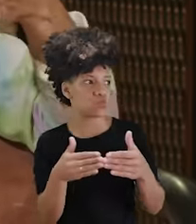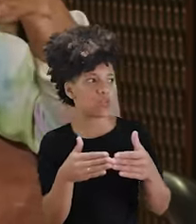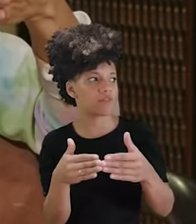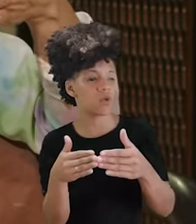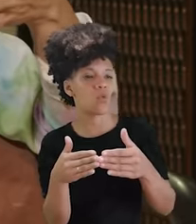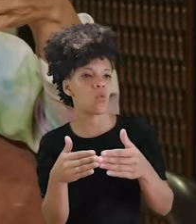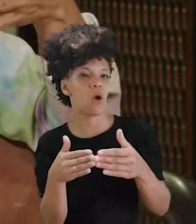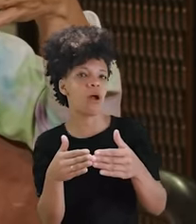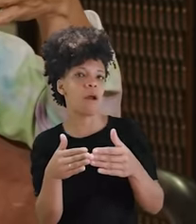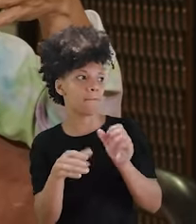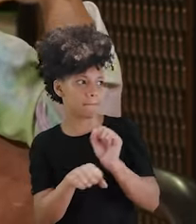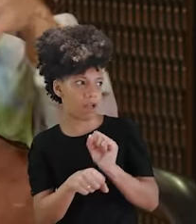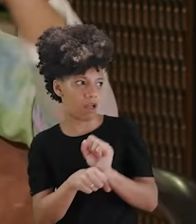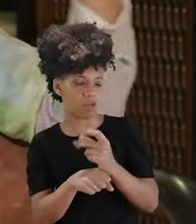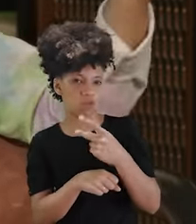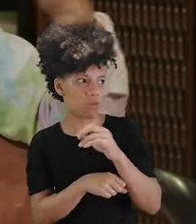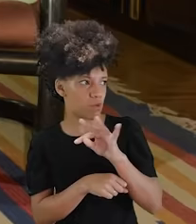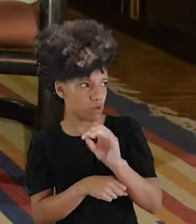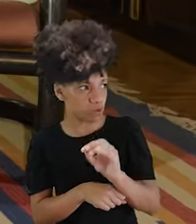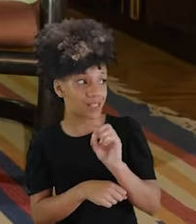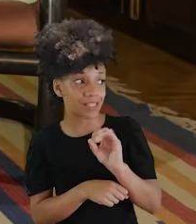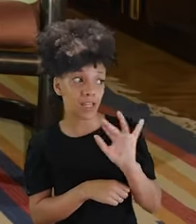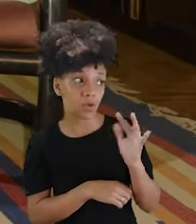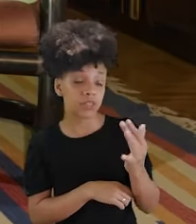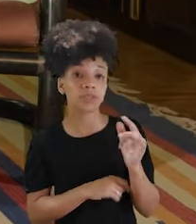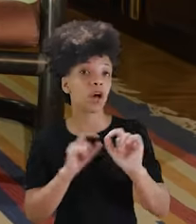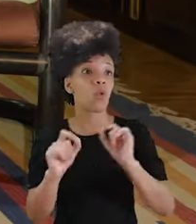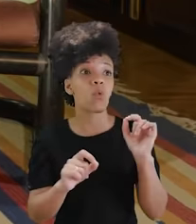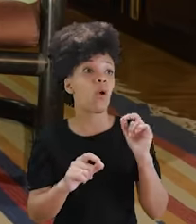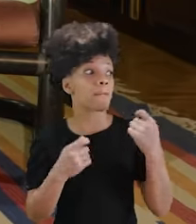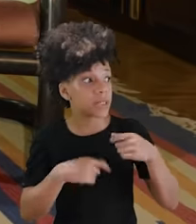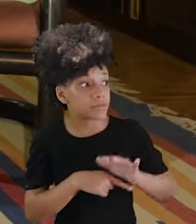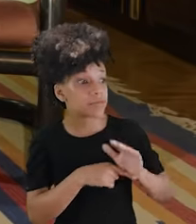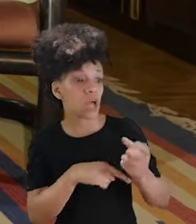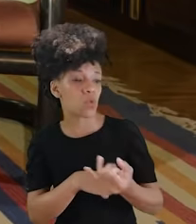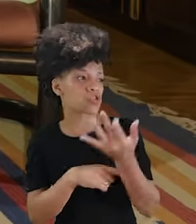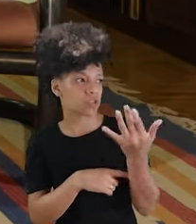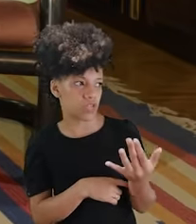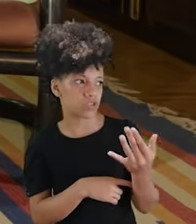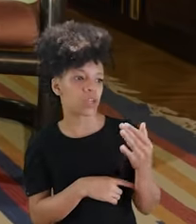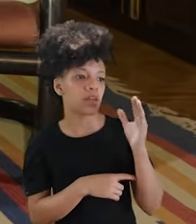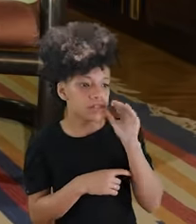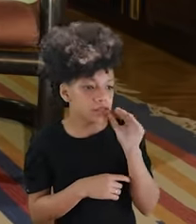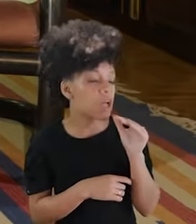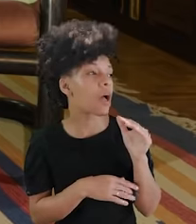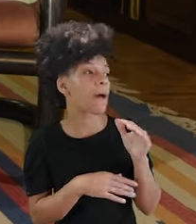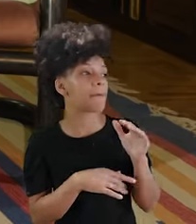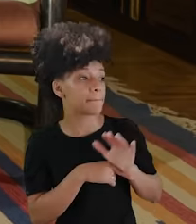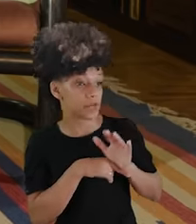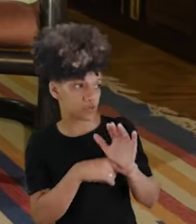Setembro número específico de tripulantes para para fazer o quê e ficam sozinhos No navio é